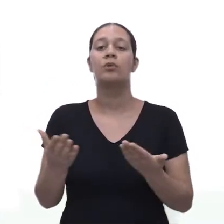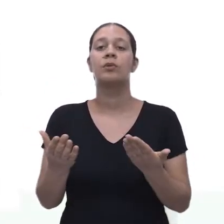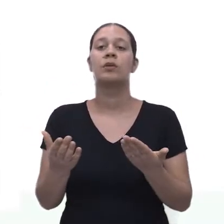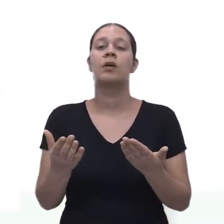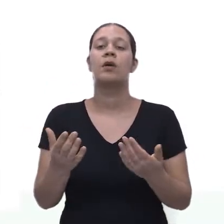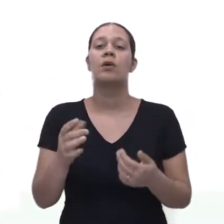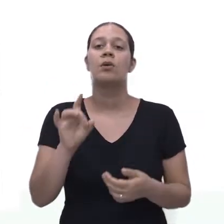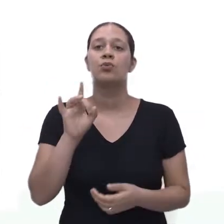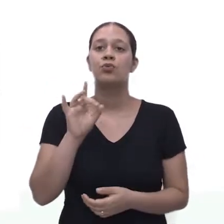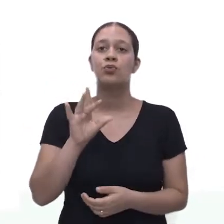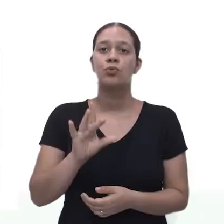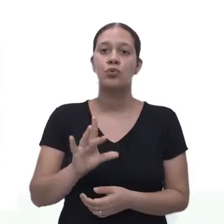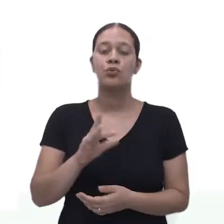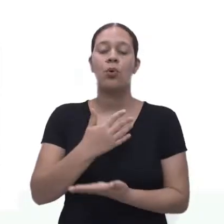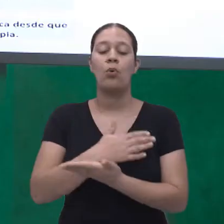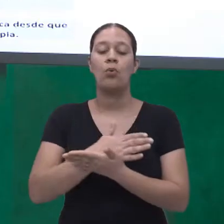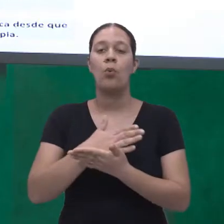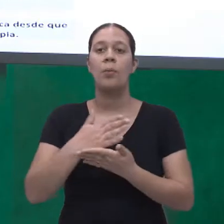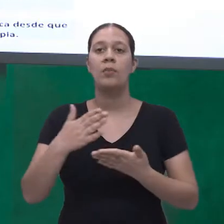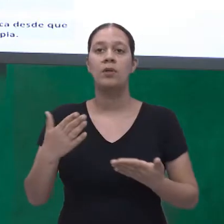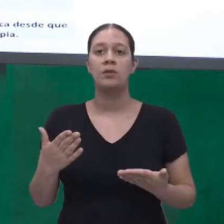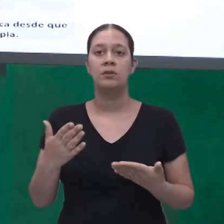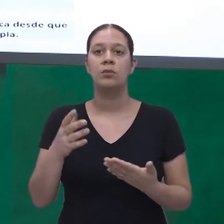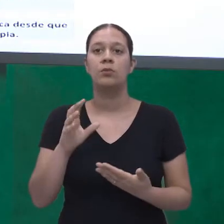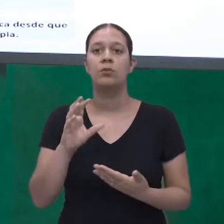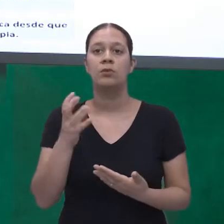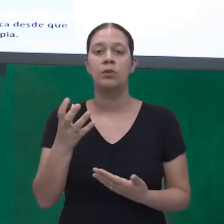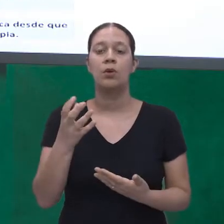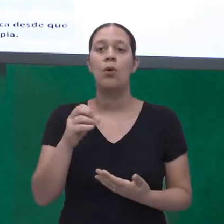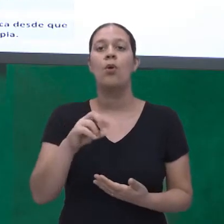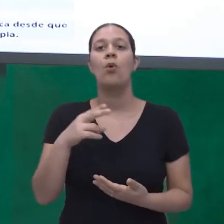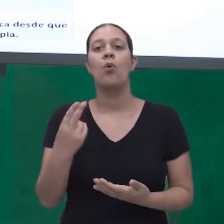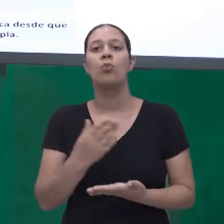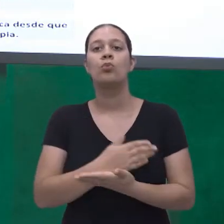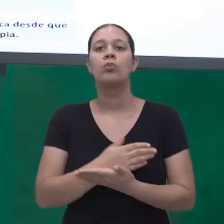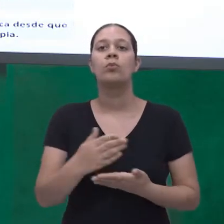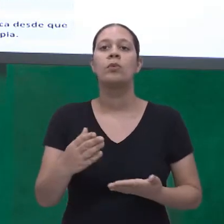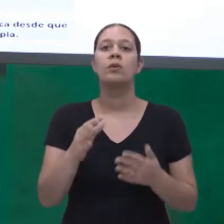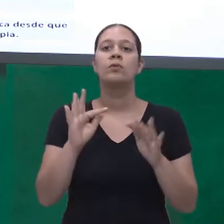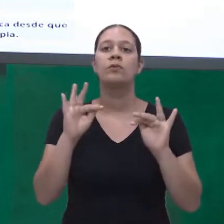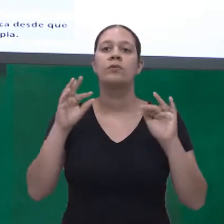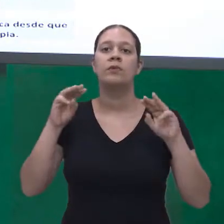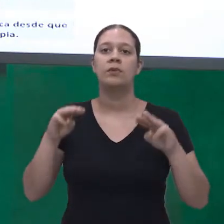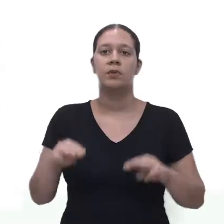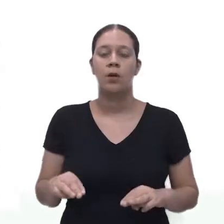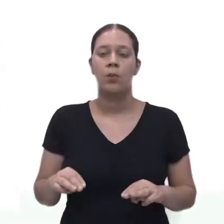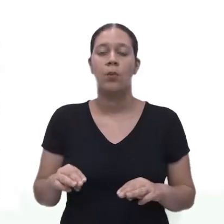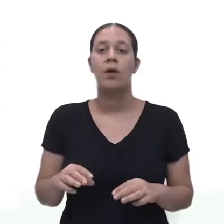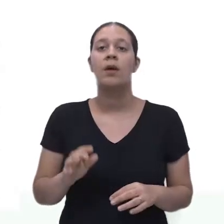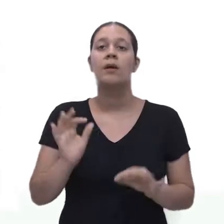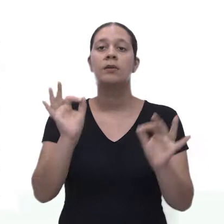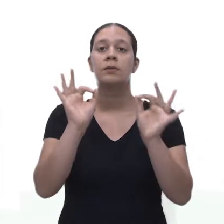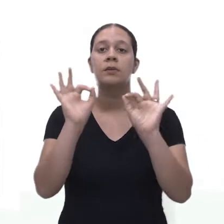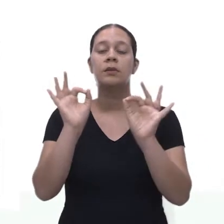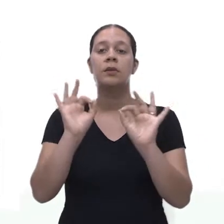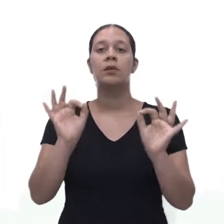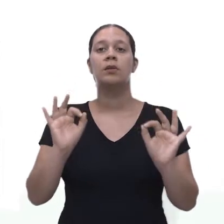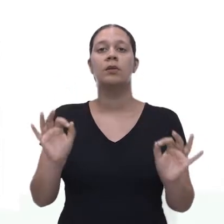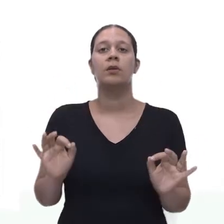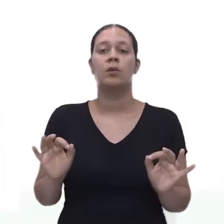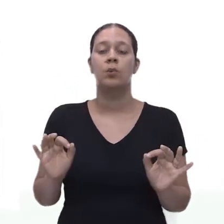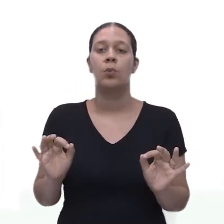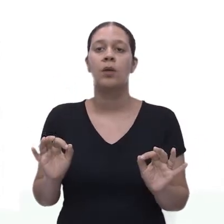dependendo apenas do estado inicial, A, ou do estado final, B. Não dependendo, portanto,